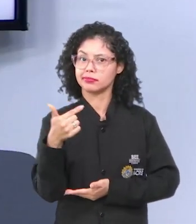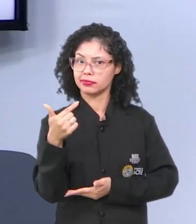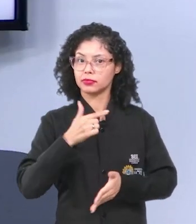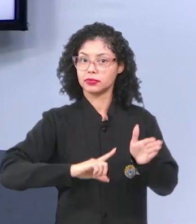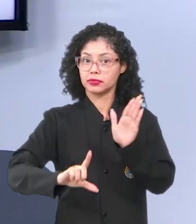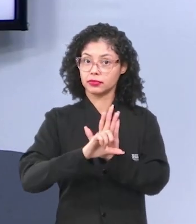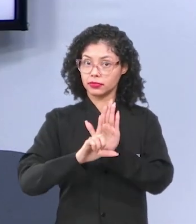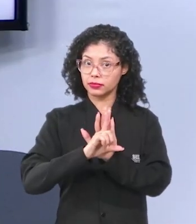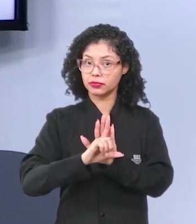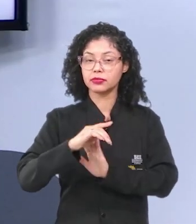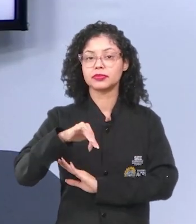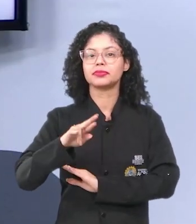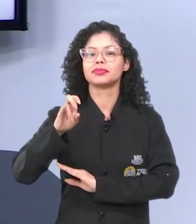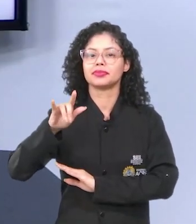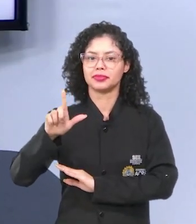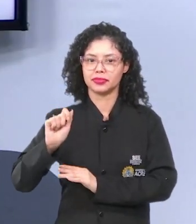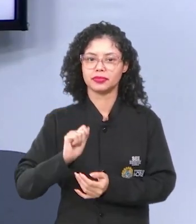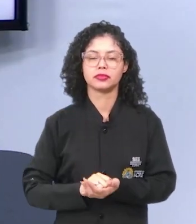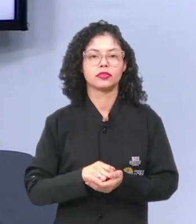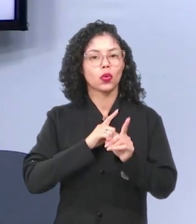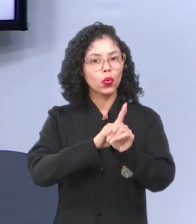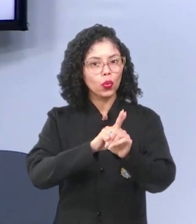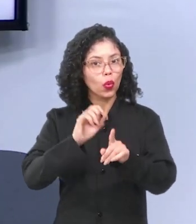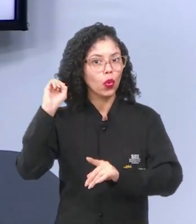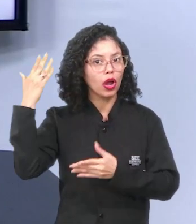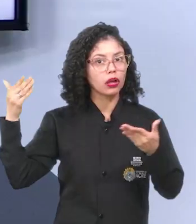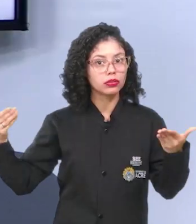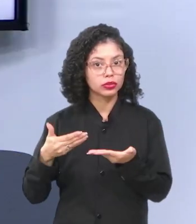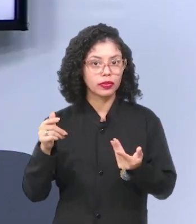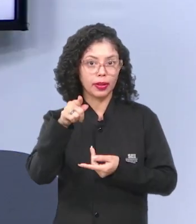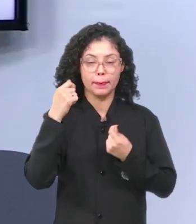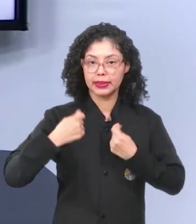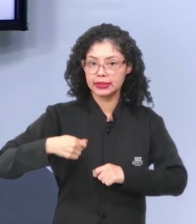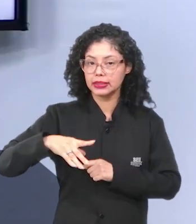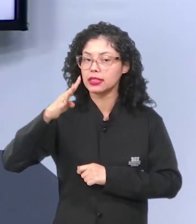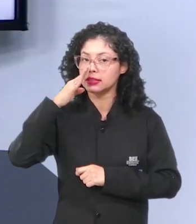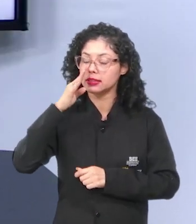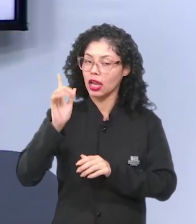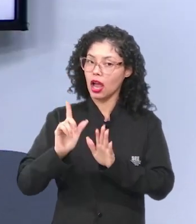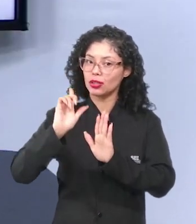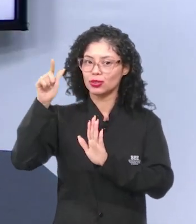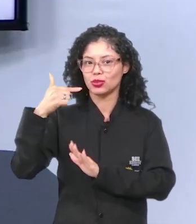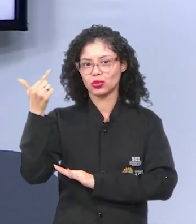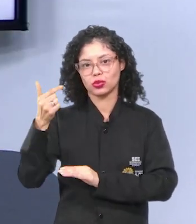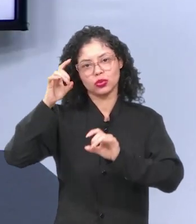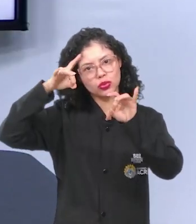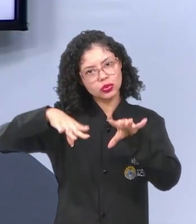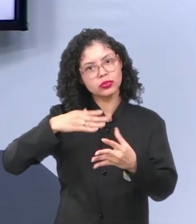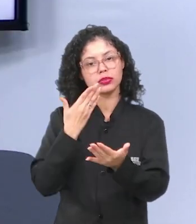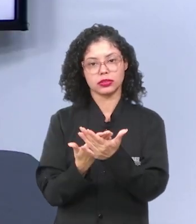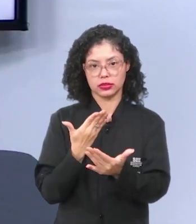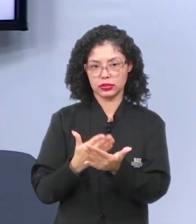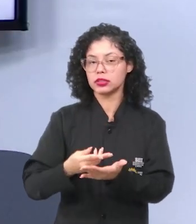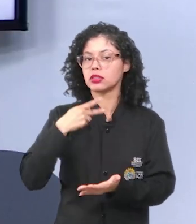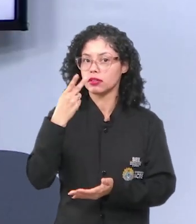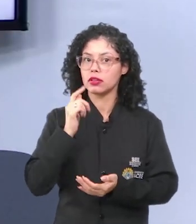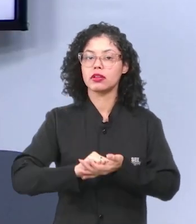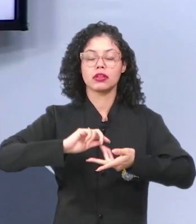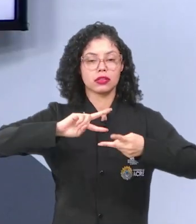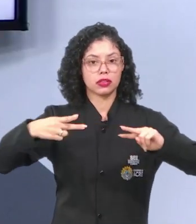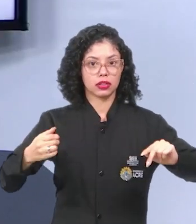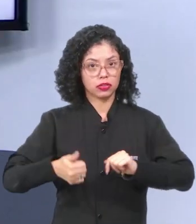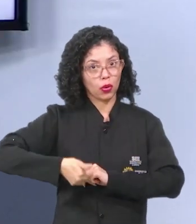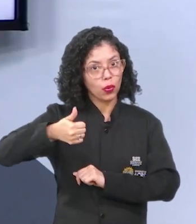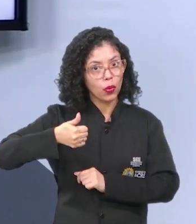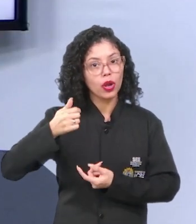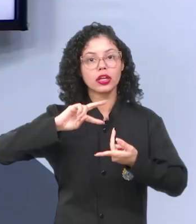de Mendel. Acontece que para você acompanhar a aula de hoje é necessário você assistir as outras duas últimas aulas, que vai falar da genética 1,